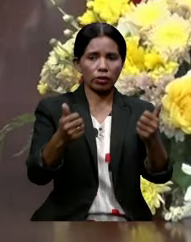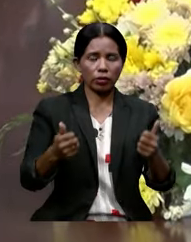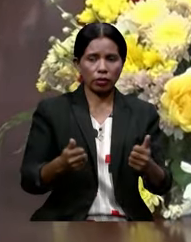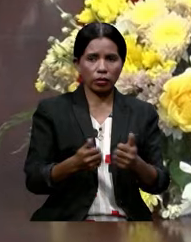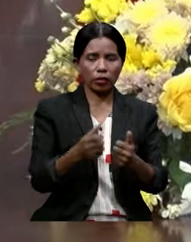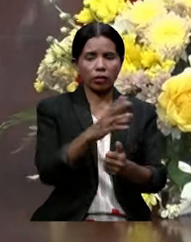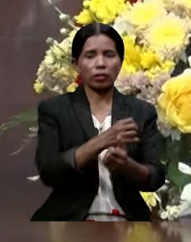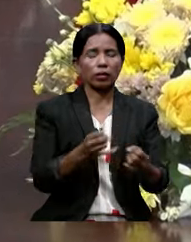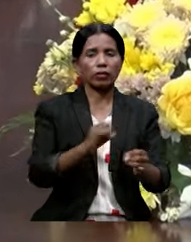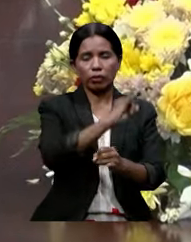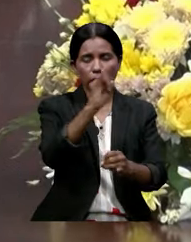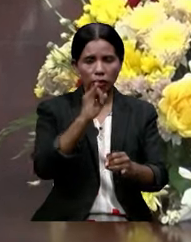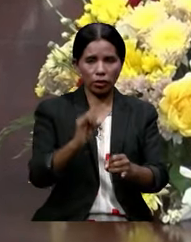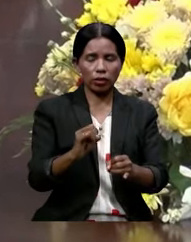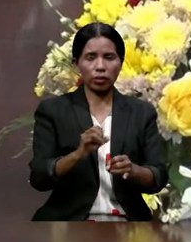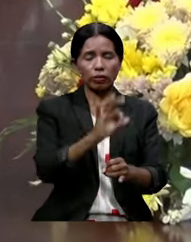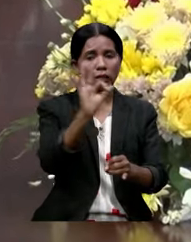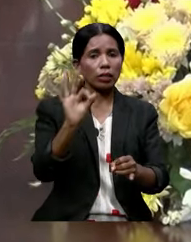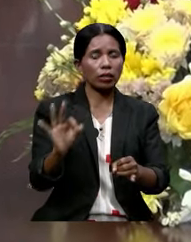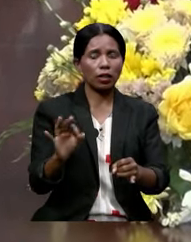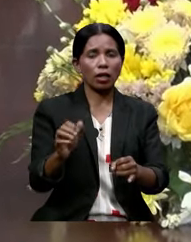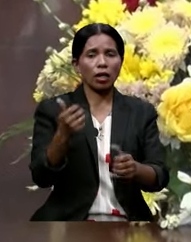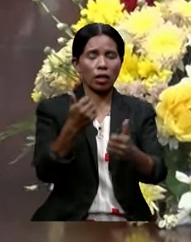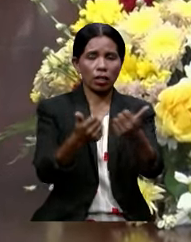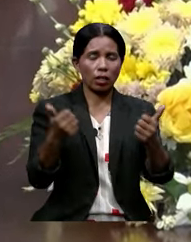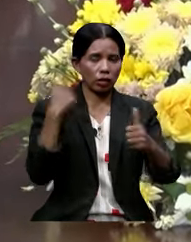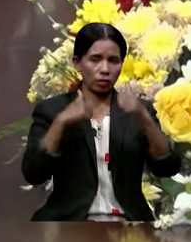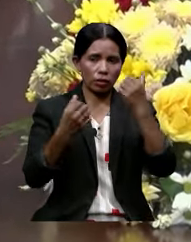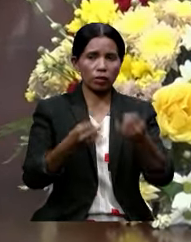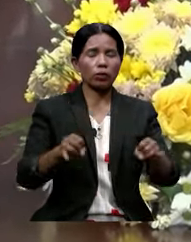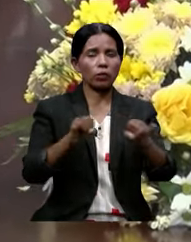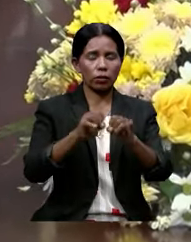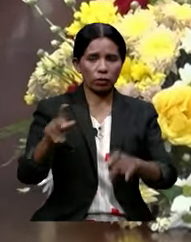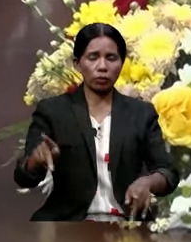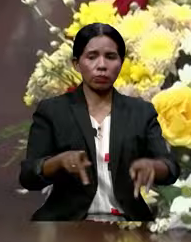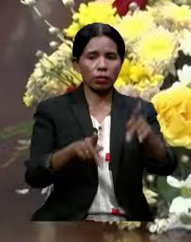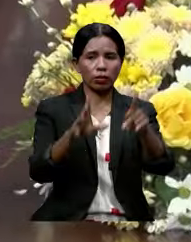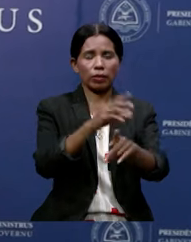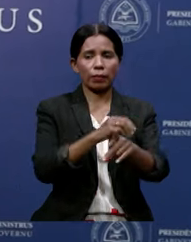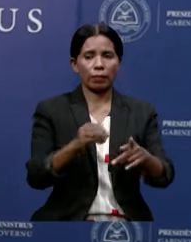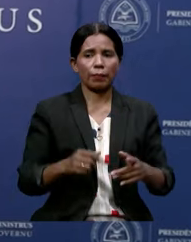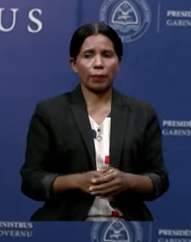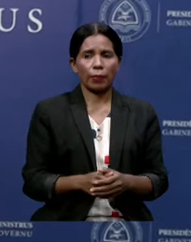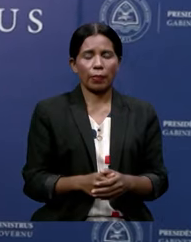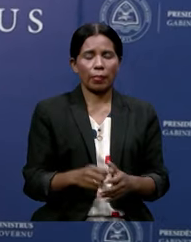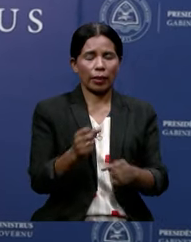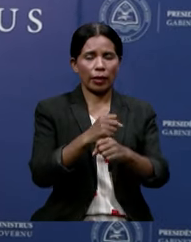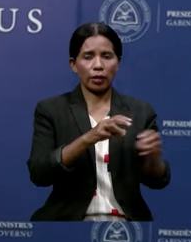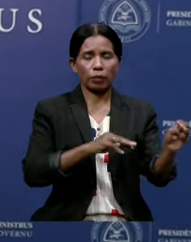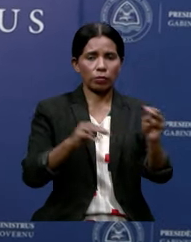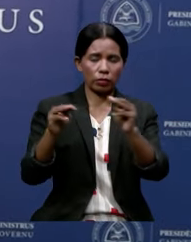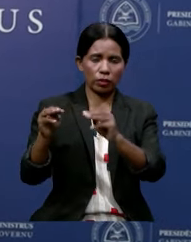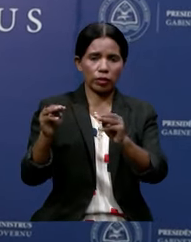inspeção fiscalização atividades econômica sanitária instituto público IFSIP. Alô introdução ba mudanças